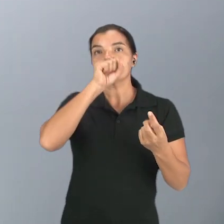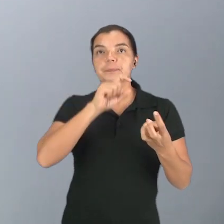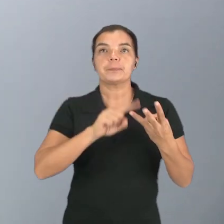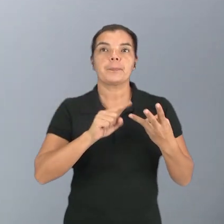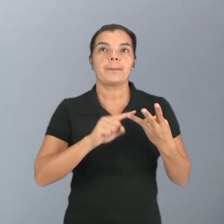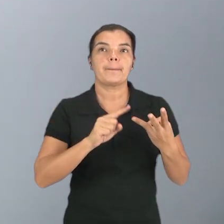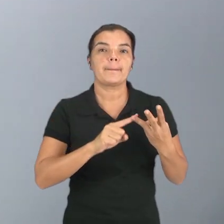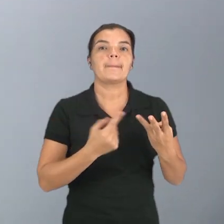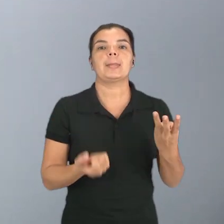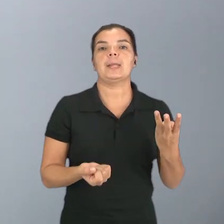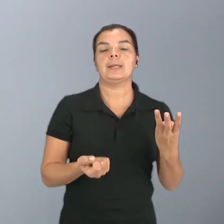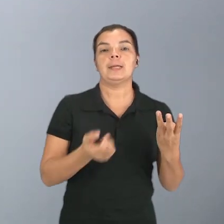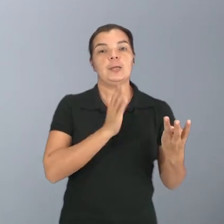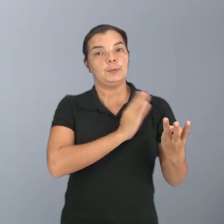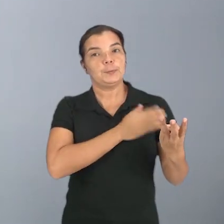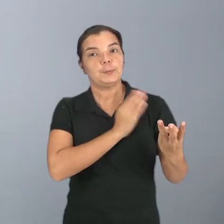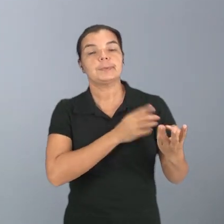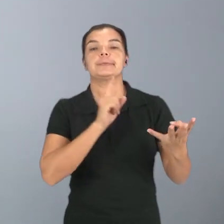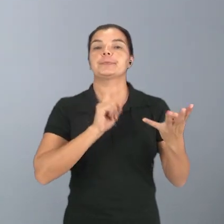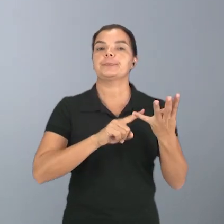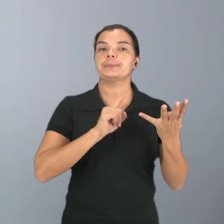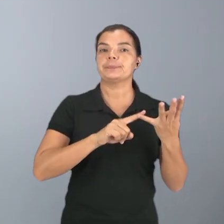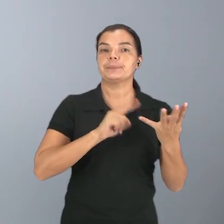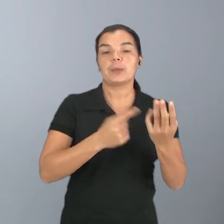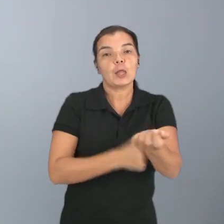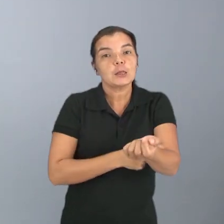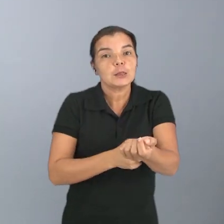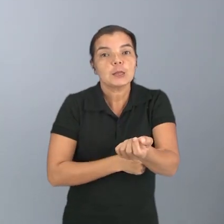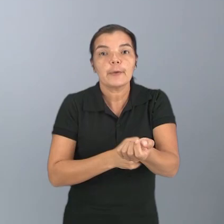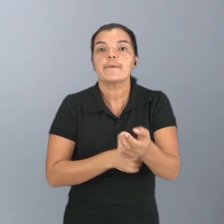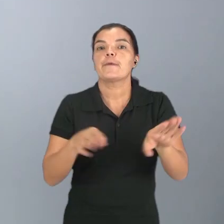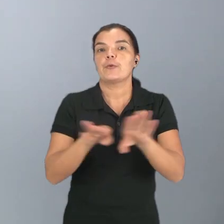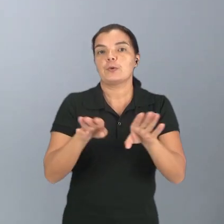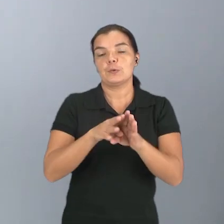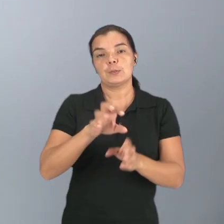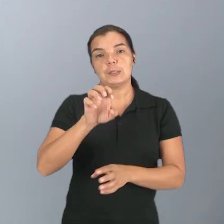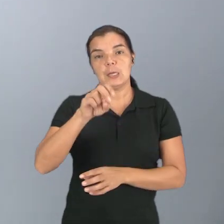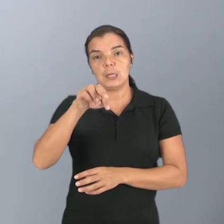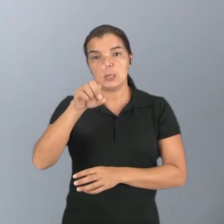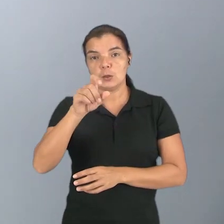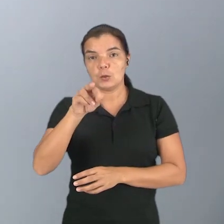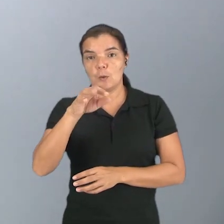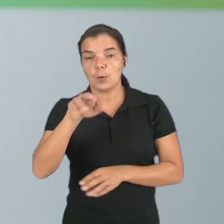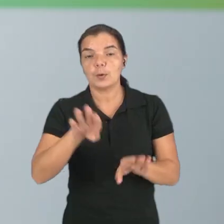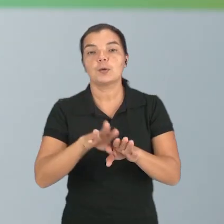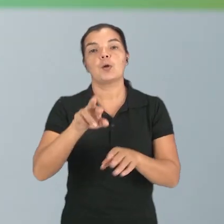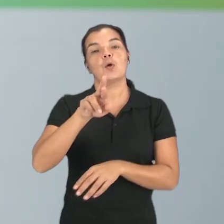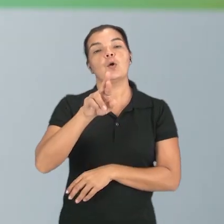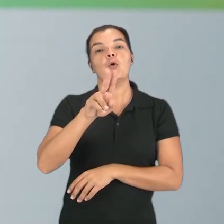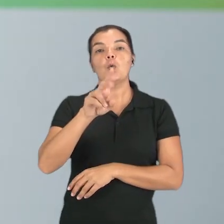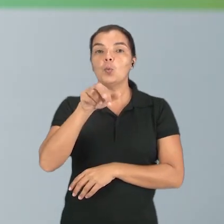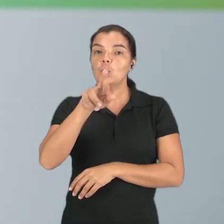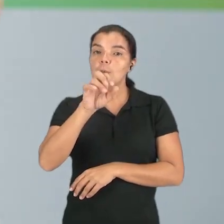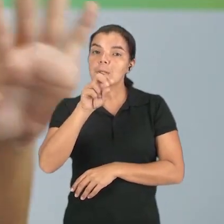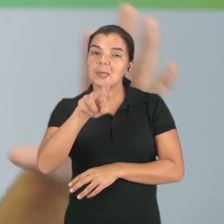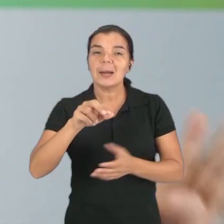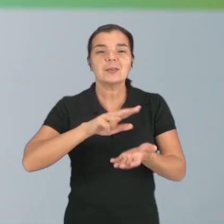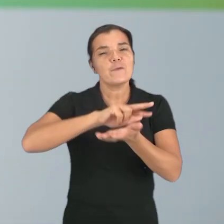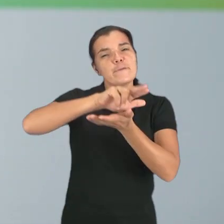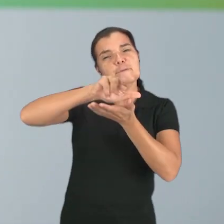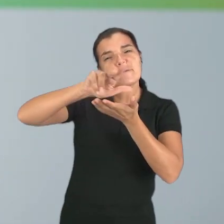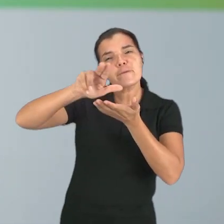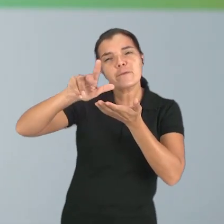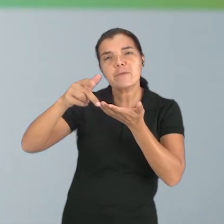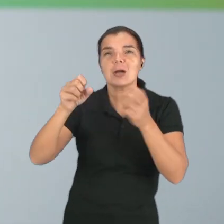respiratório, tenho um sistema cardiovascular, sistema nervoso, sistema endócrino, sistema urinário, sistema excretor. Então, eu tenho uma série